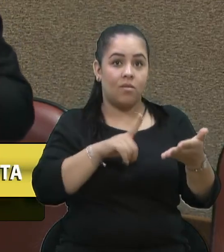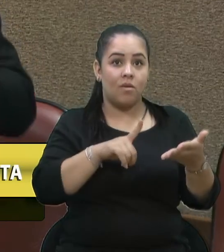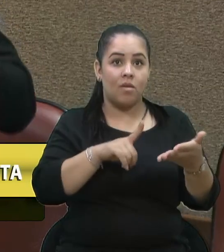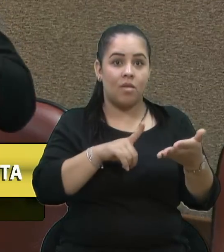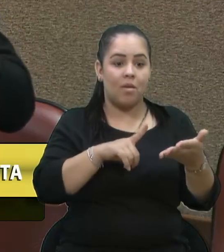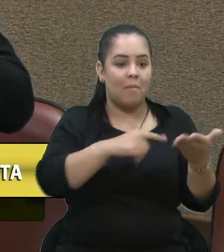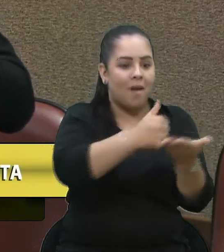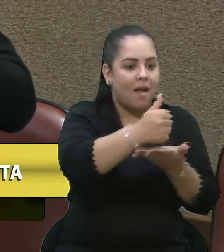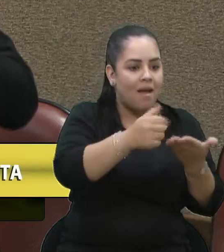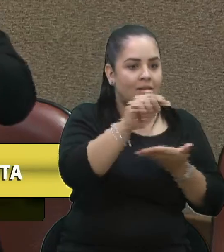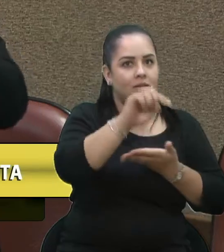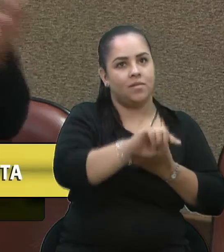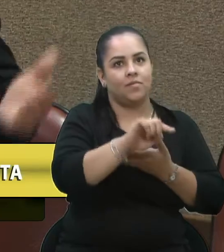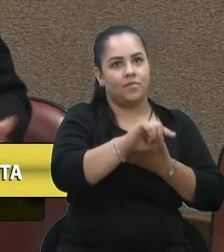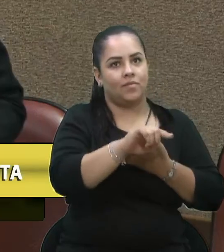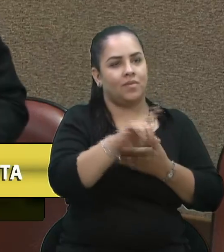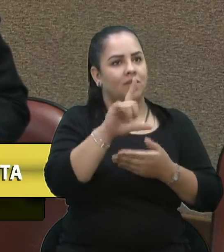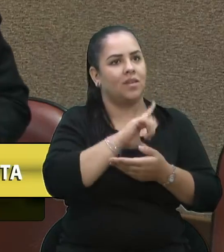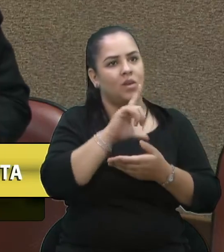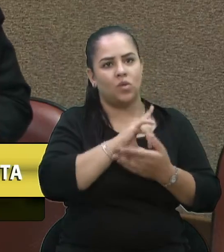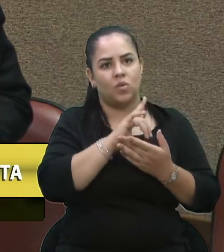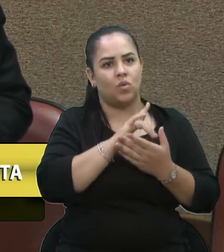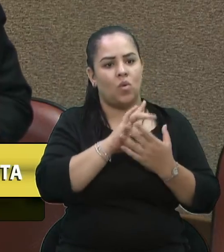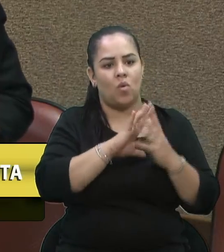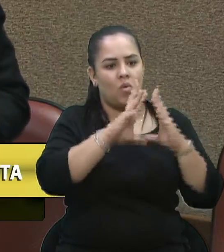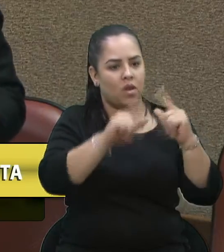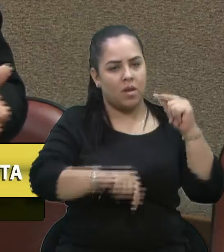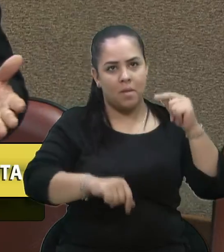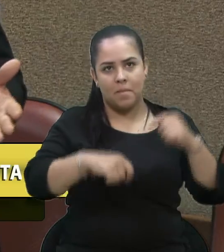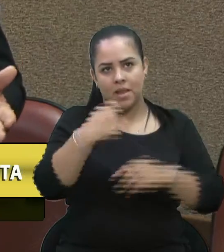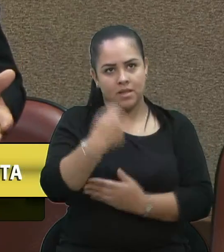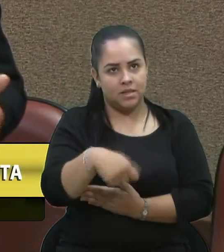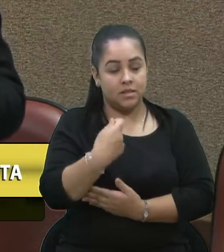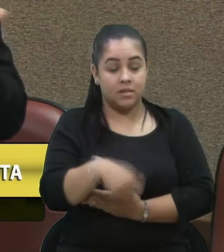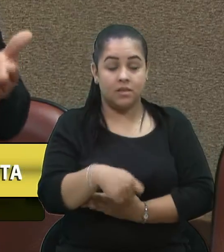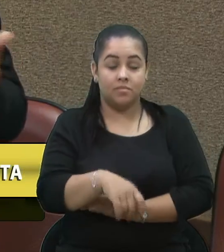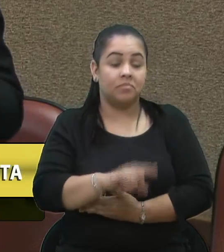possui o seu maquinário necessário, né? E por esse